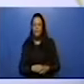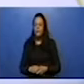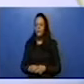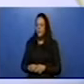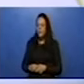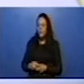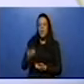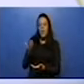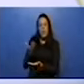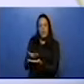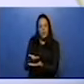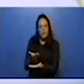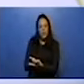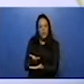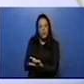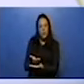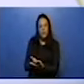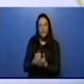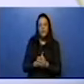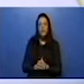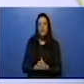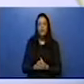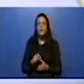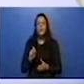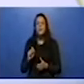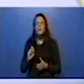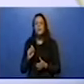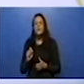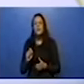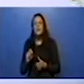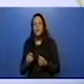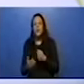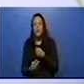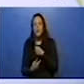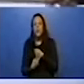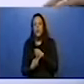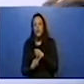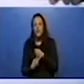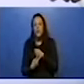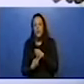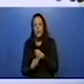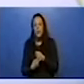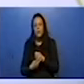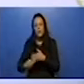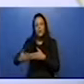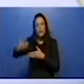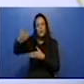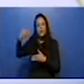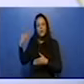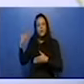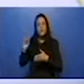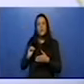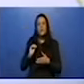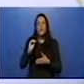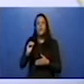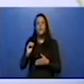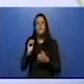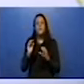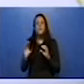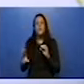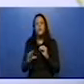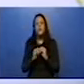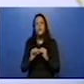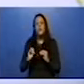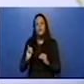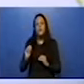nós temos aqui? Nós temos o estava ou estavam, mais um verbo com ing, para poder dar a ideia de